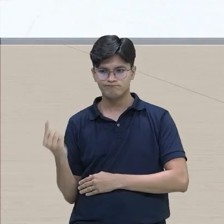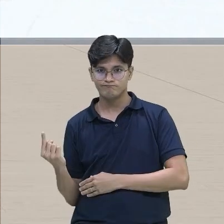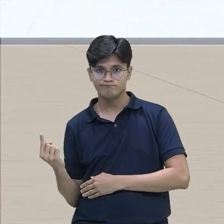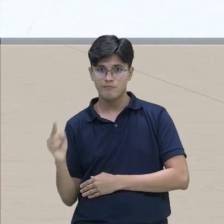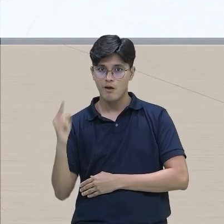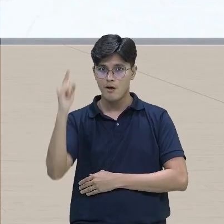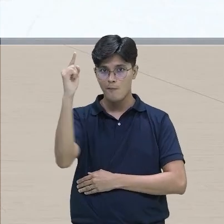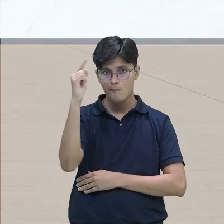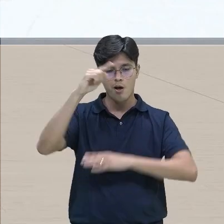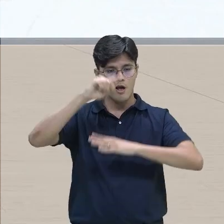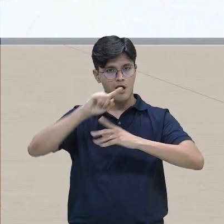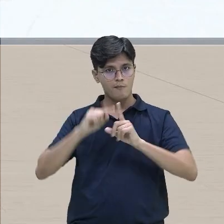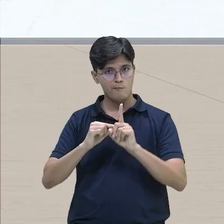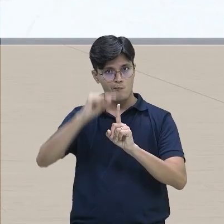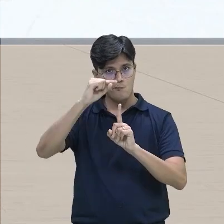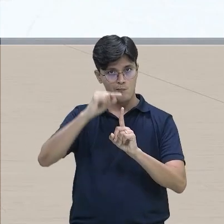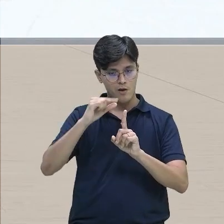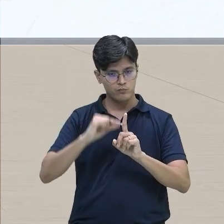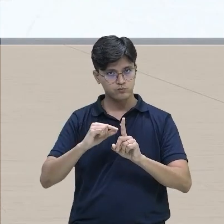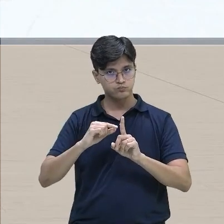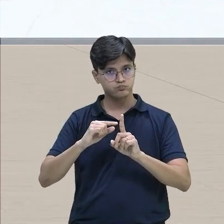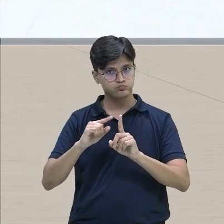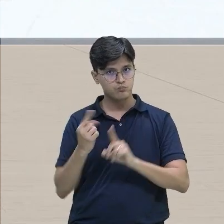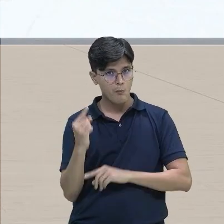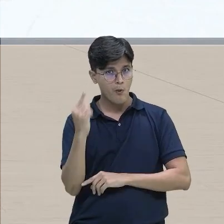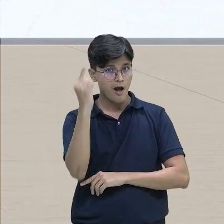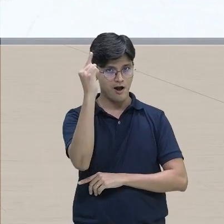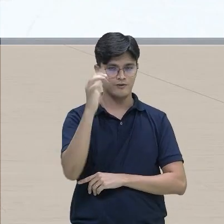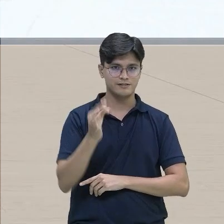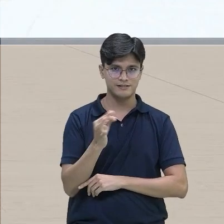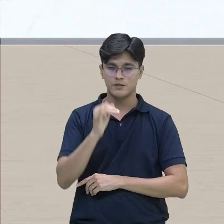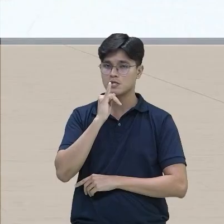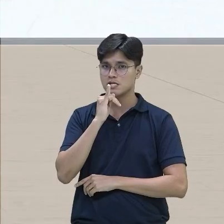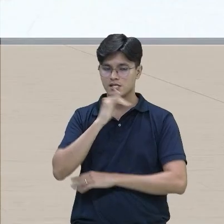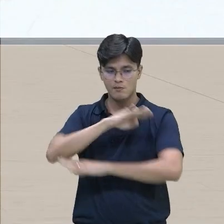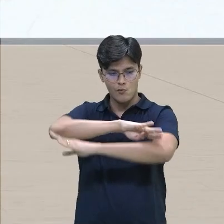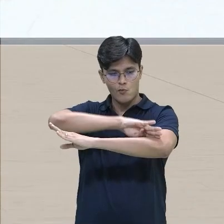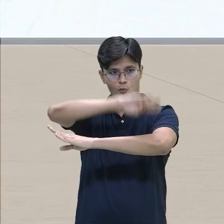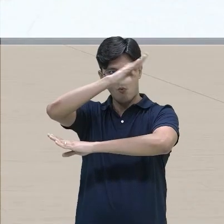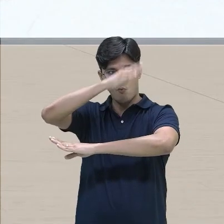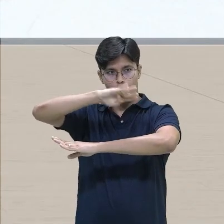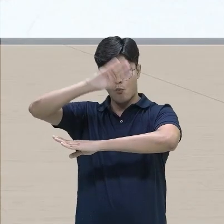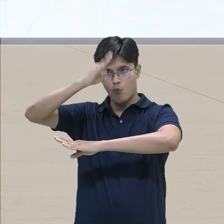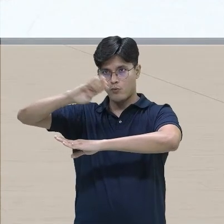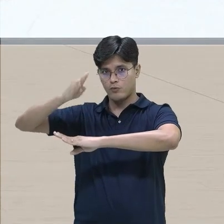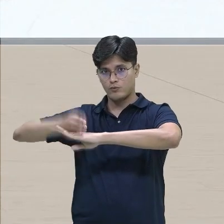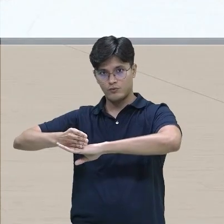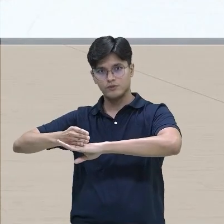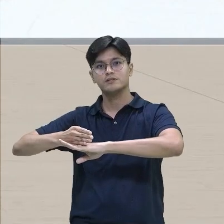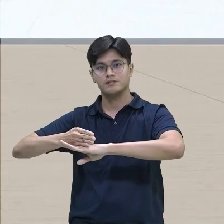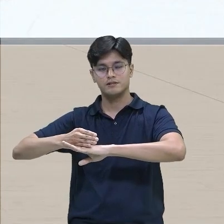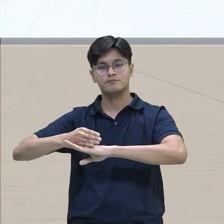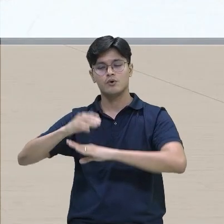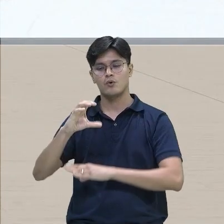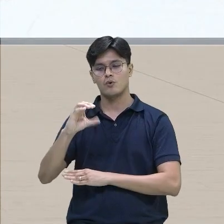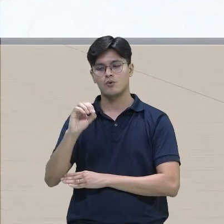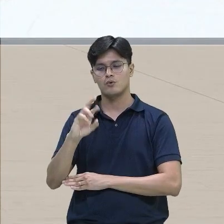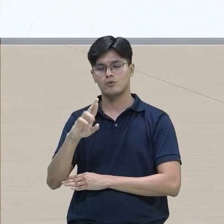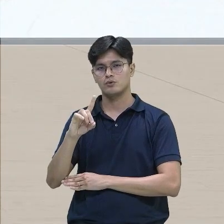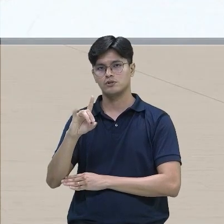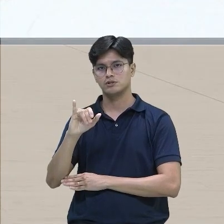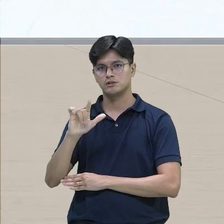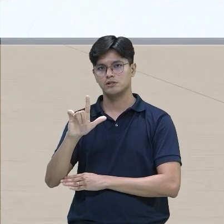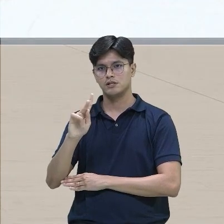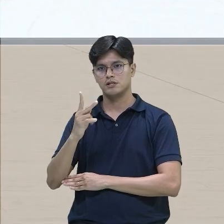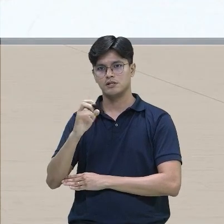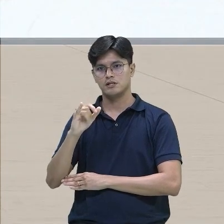quê? A Cordilheira dos Andes. Então, tudo isso acaba sendo influência, né, para determinadas características